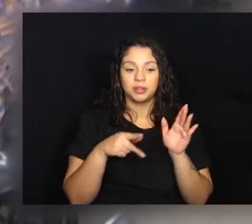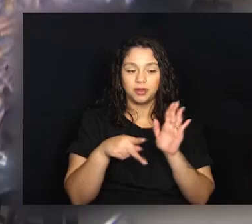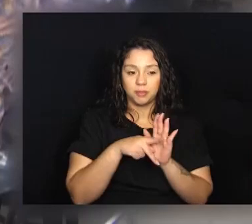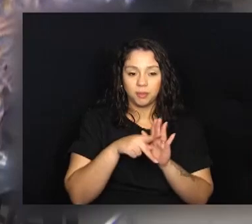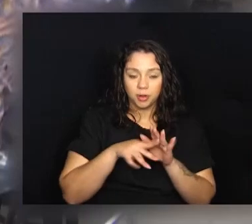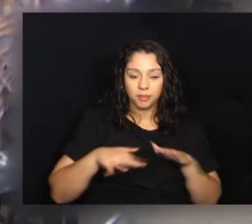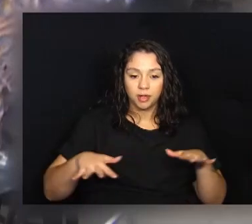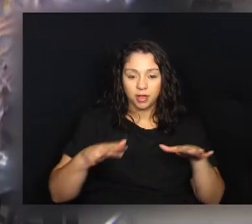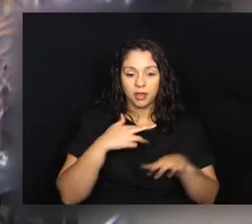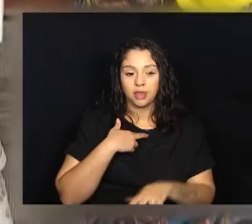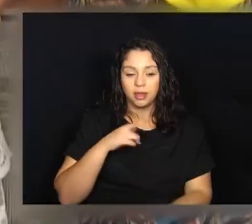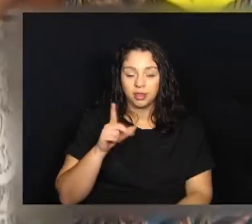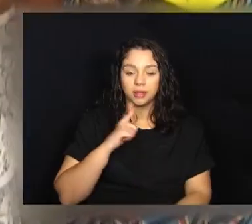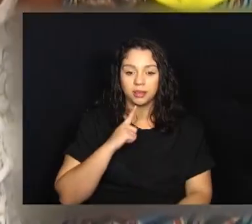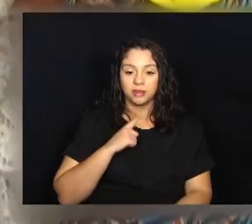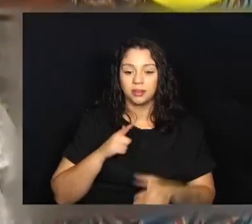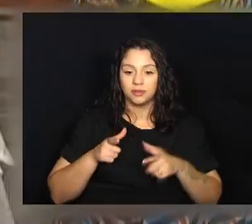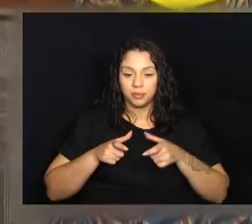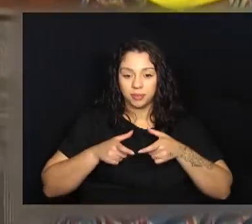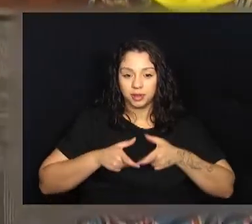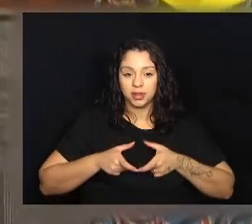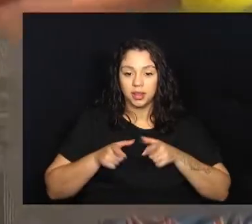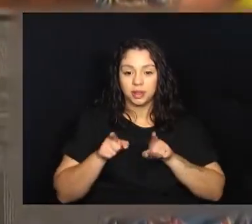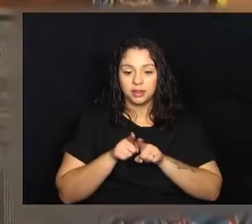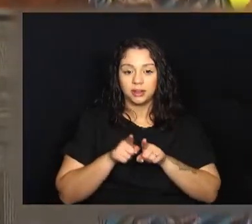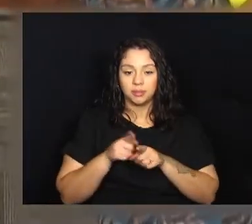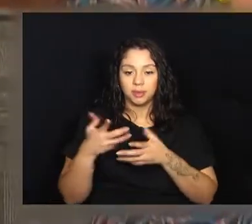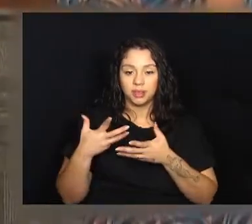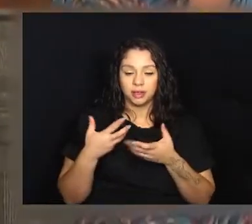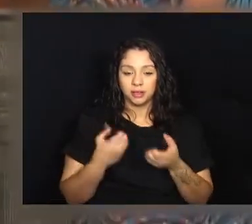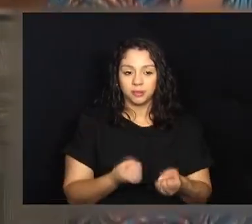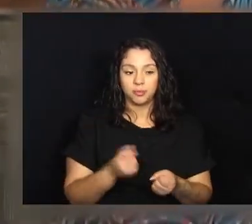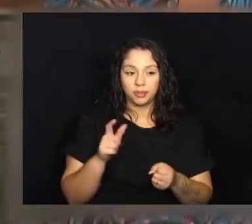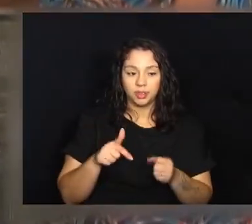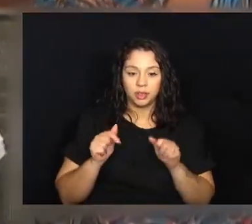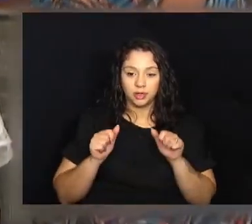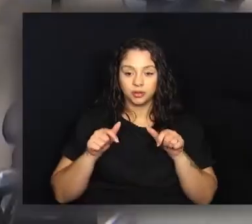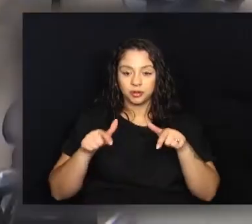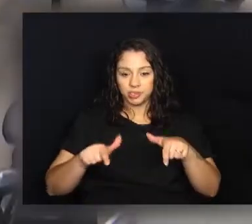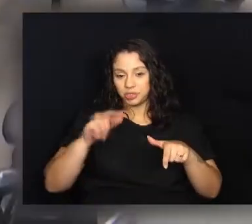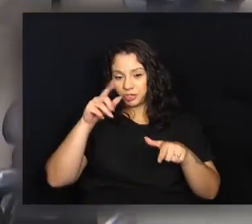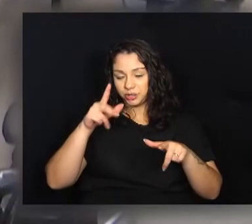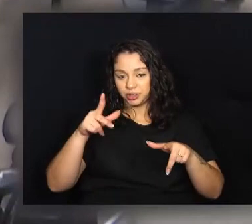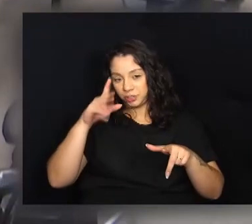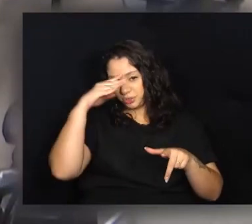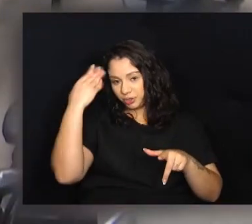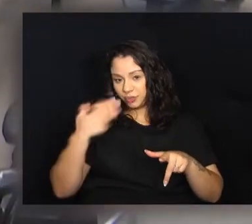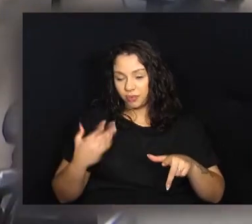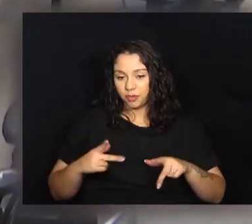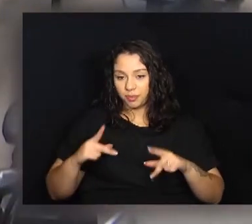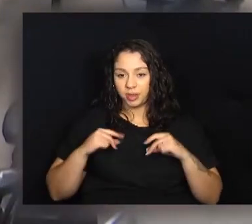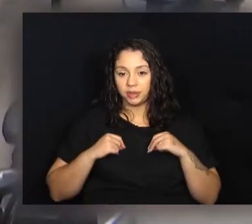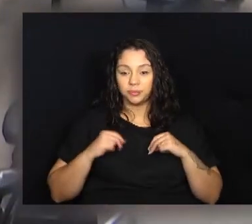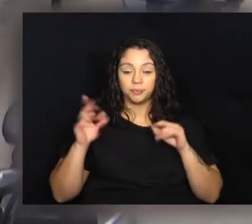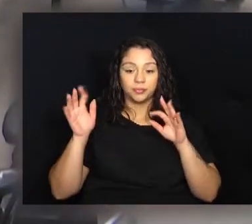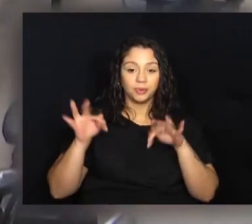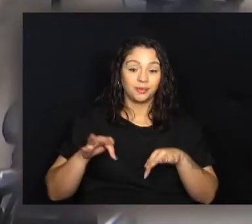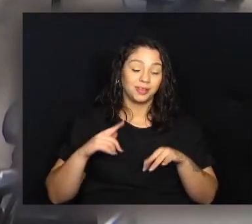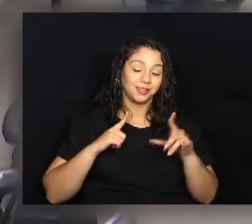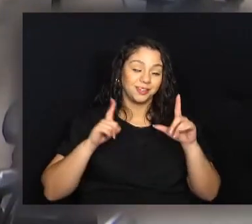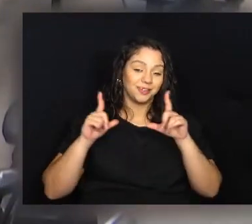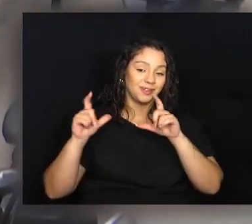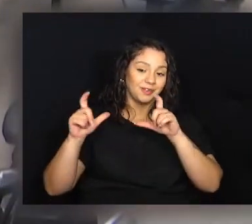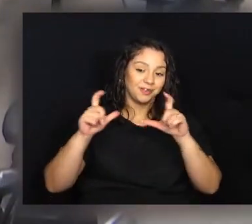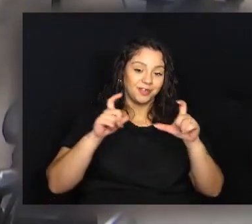da medalha de Teresa de Benguela, receberam também um diploma de honra ao mérito. Ao final, uma foto de